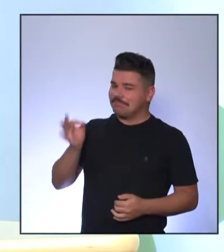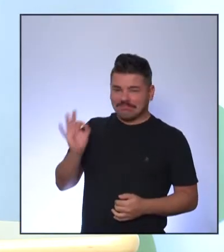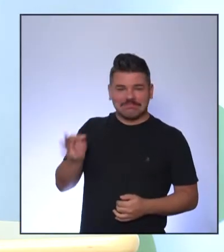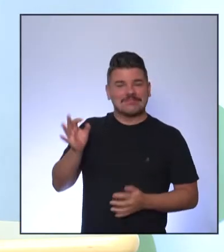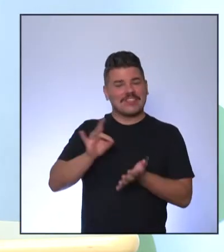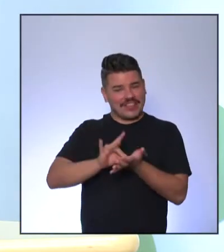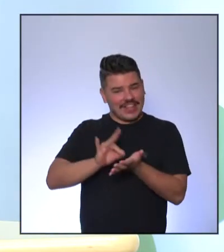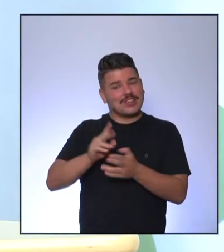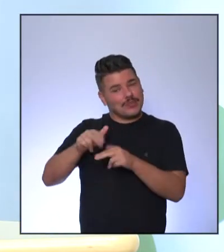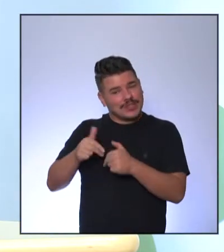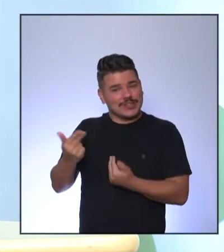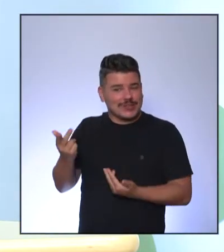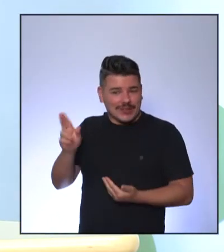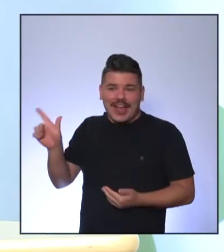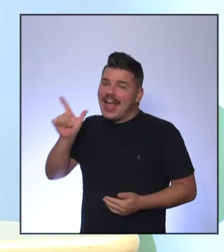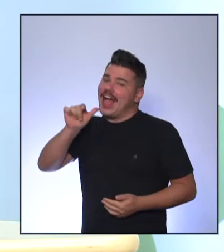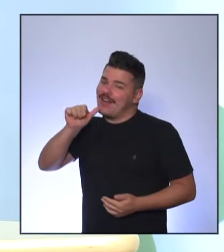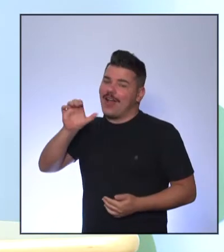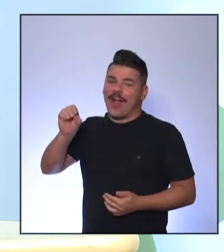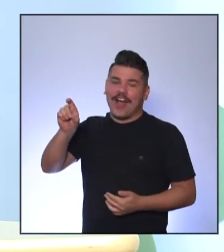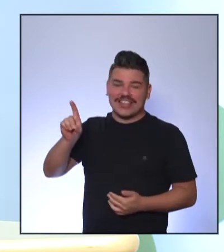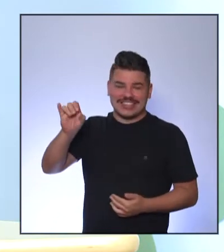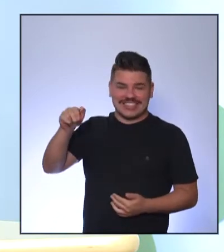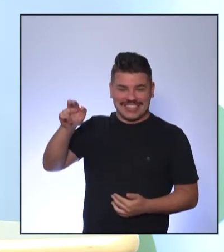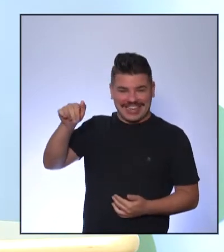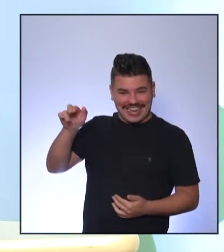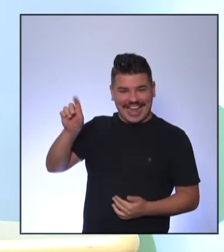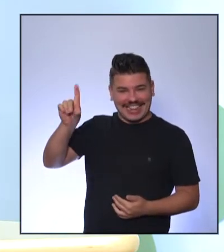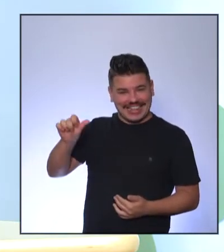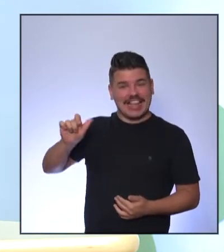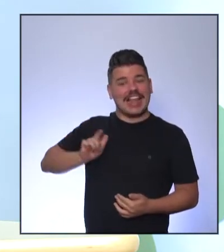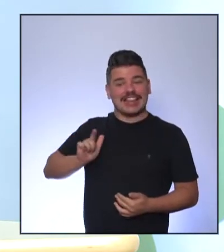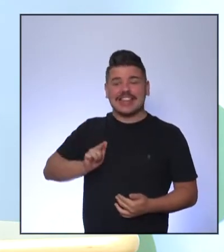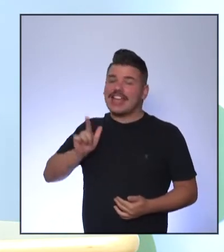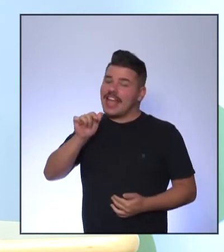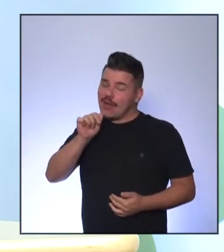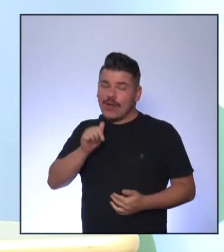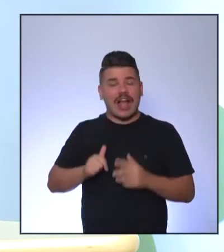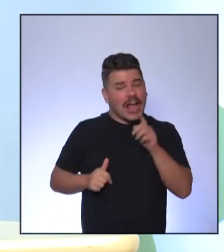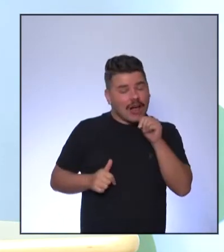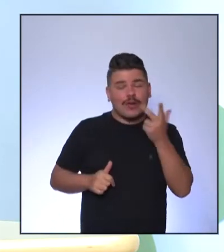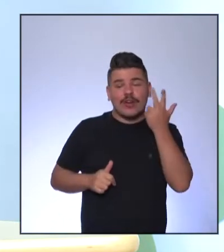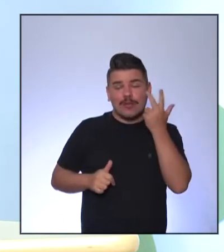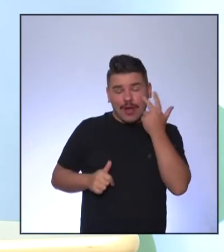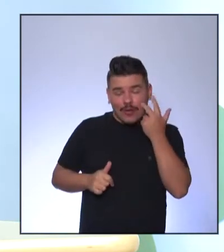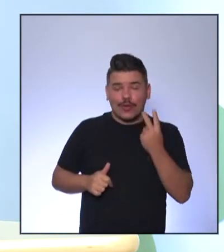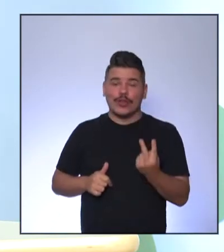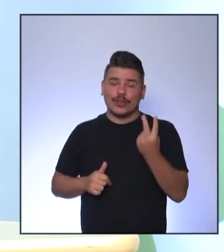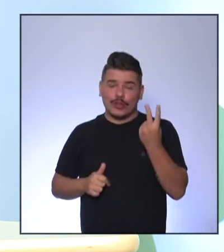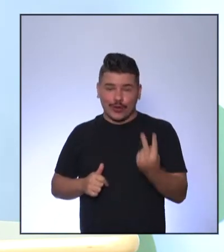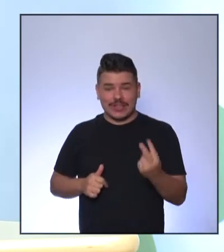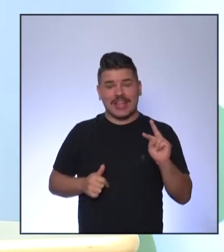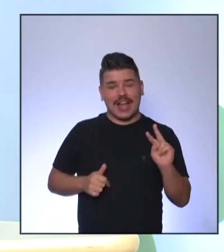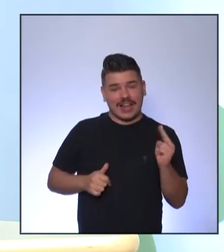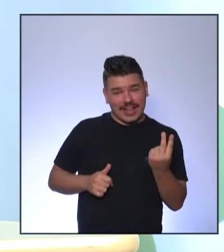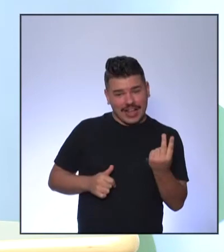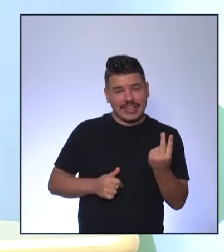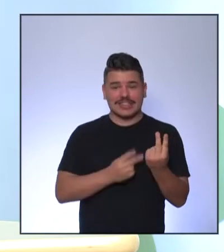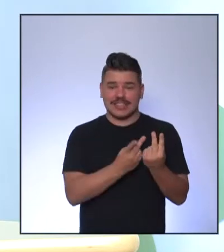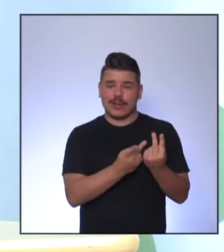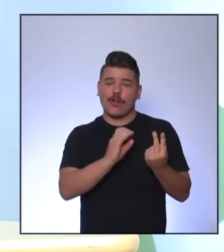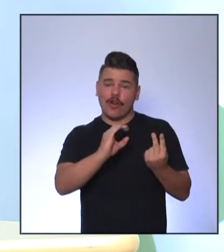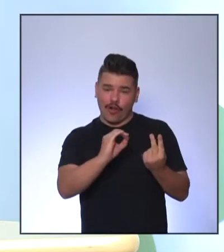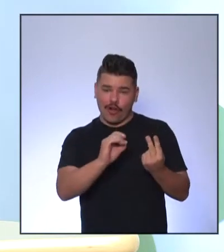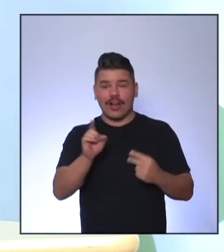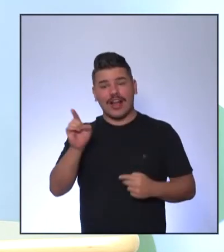Água oxigenada. A nossa água ela é formada por 2 átomos de hidrogênio e um átomo de oxigênio. E a água oxigenada ela é formada